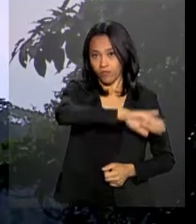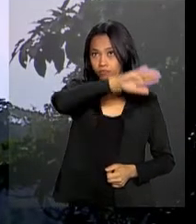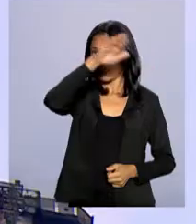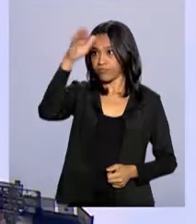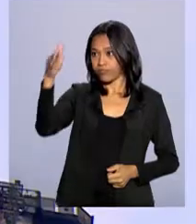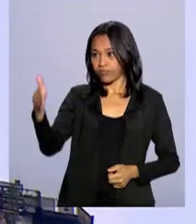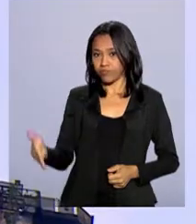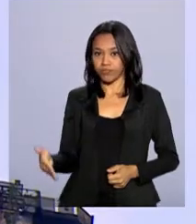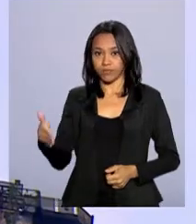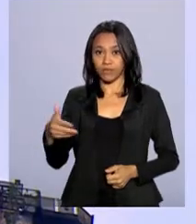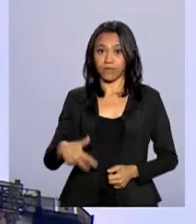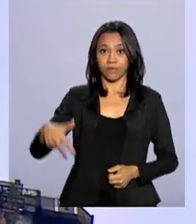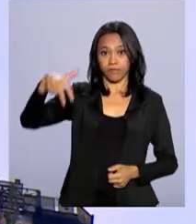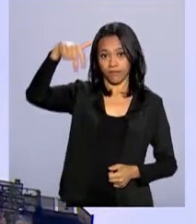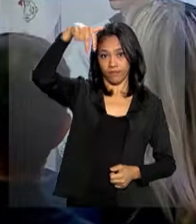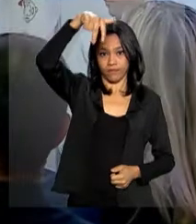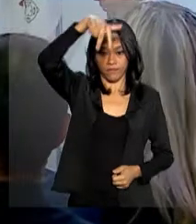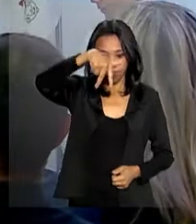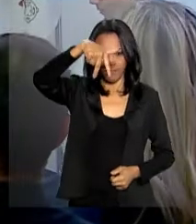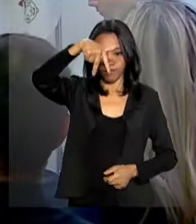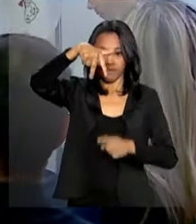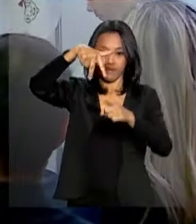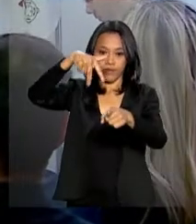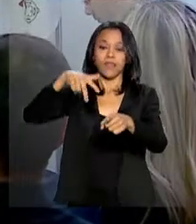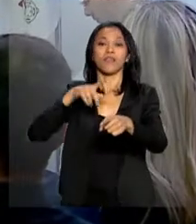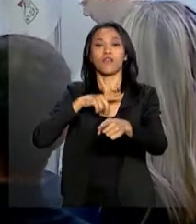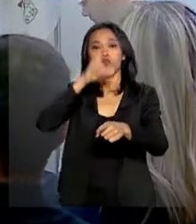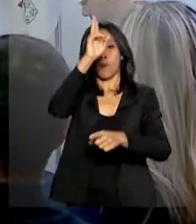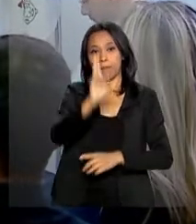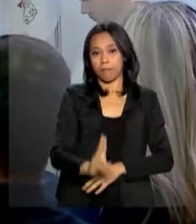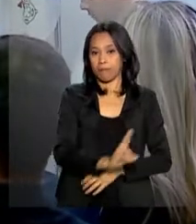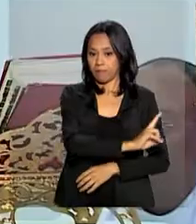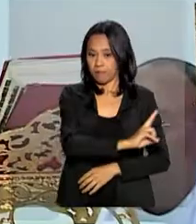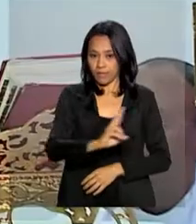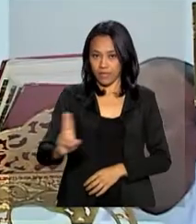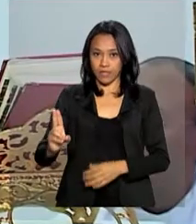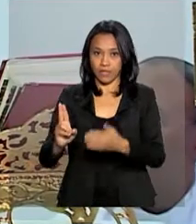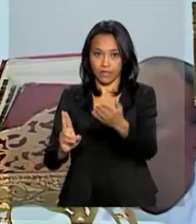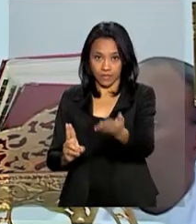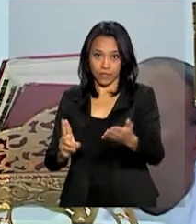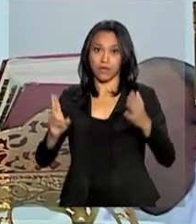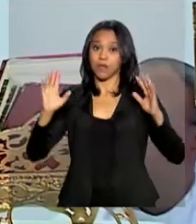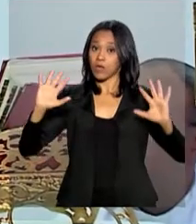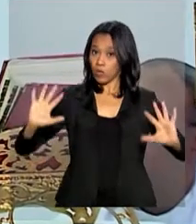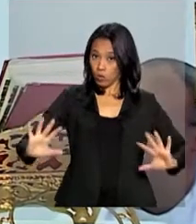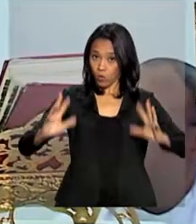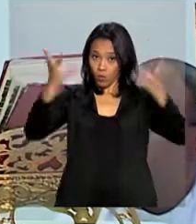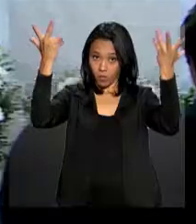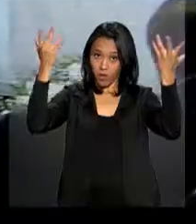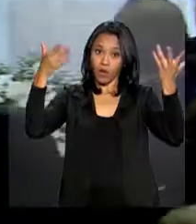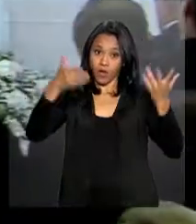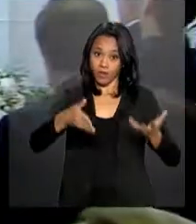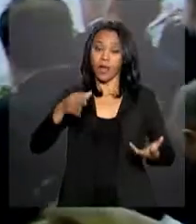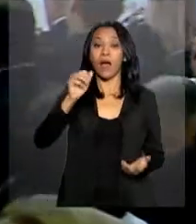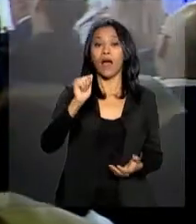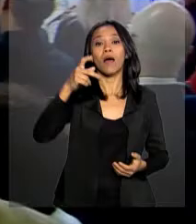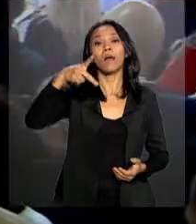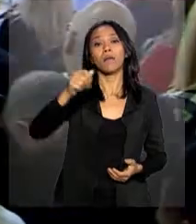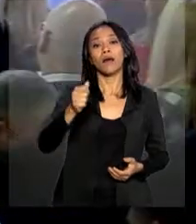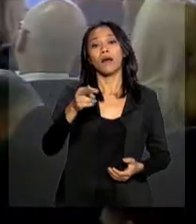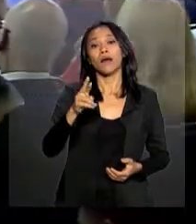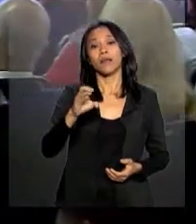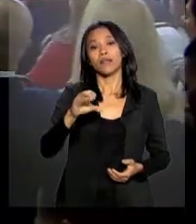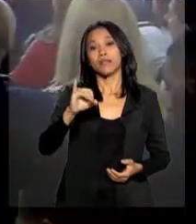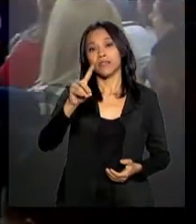perto do cristo redentor a missa que comemorou o dia de nossa senhora de aparecida padroeira do brasil reuniu cerca de